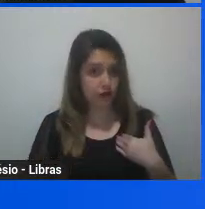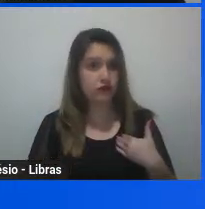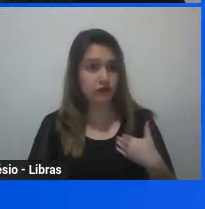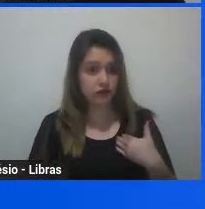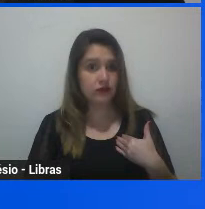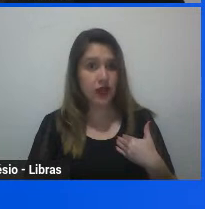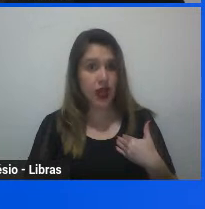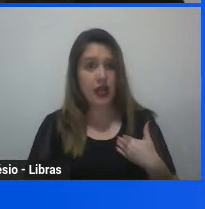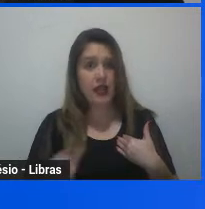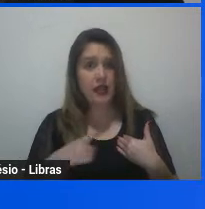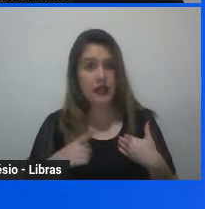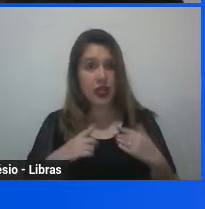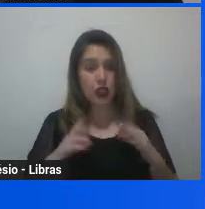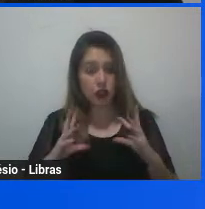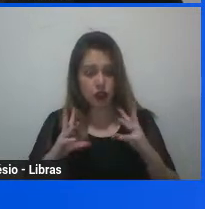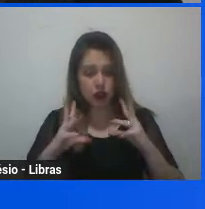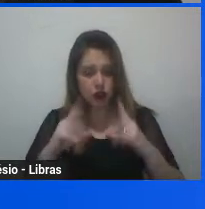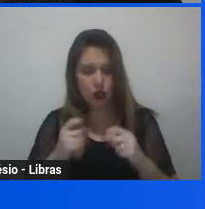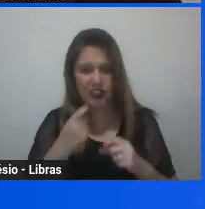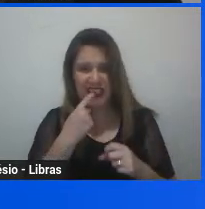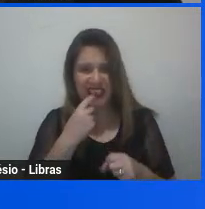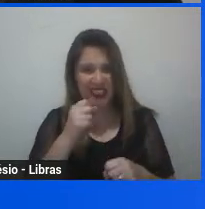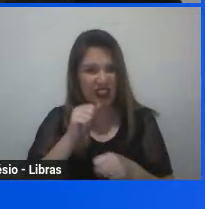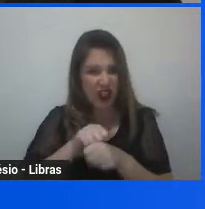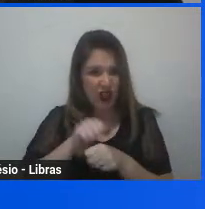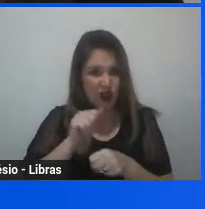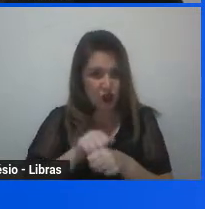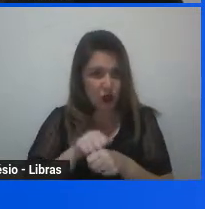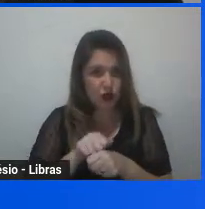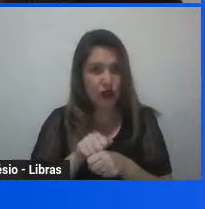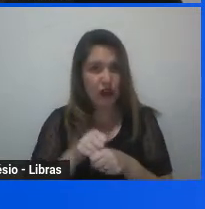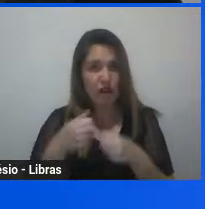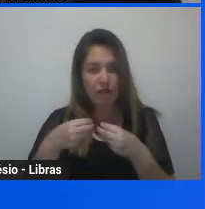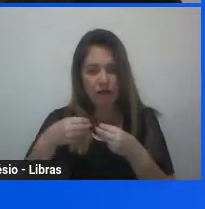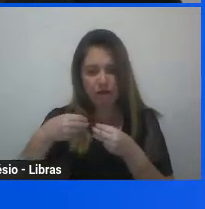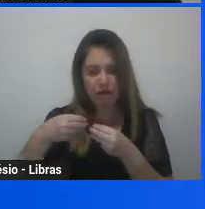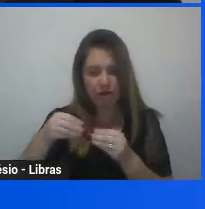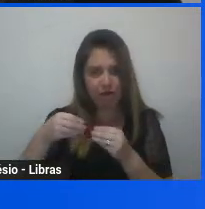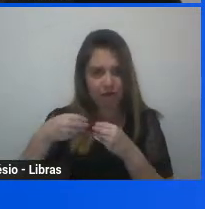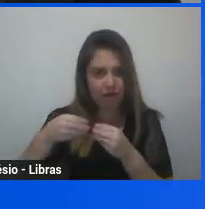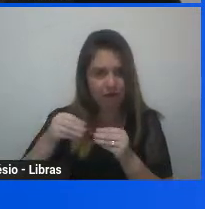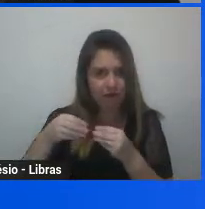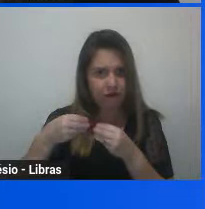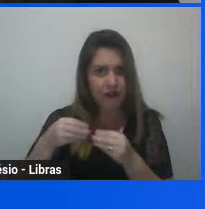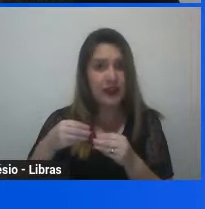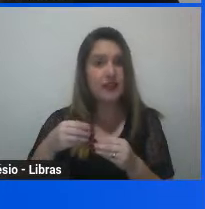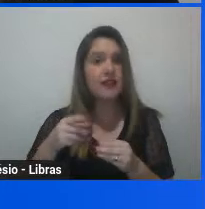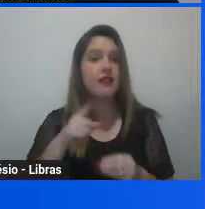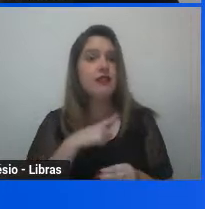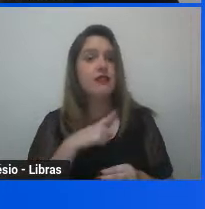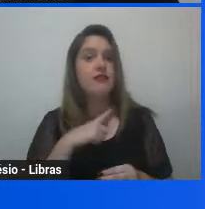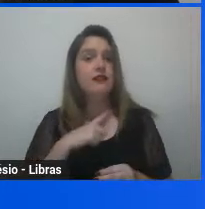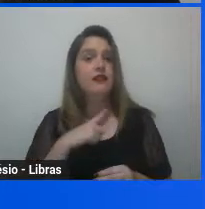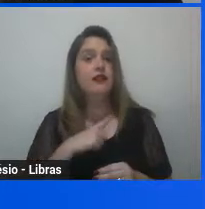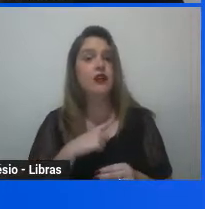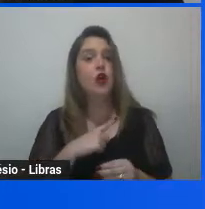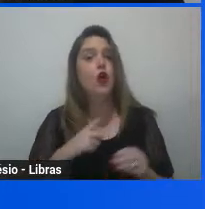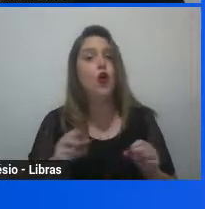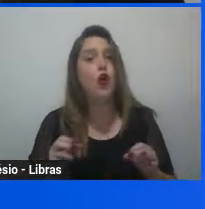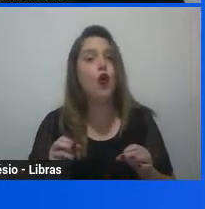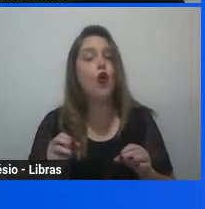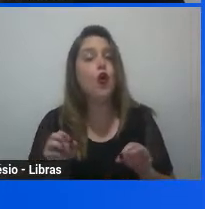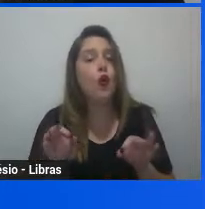Tendo todos esses ossos, eles são quebráveis, né? Então nós temos riscos de eles terem suas